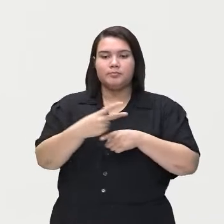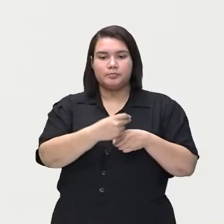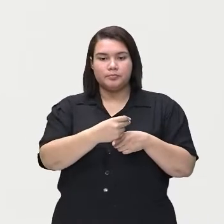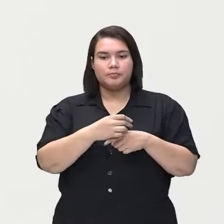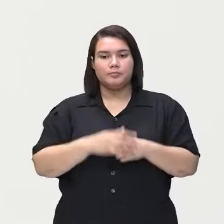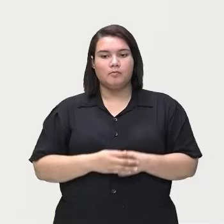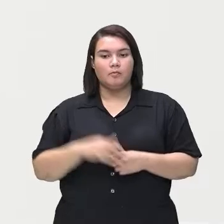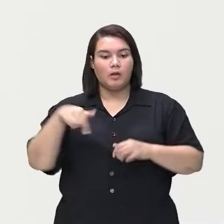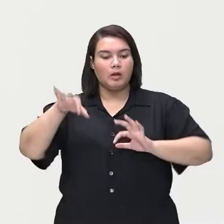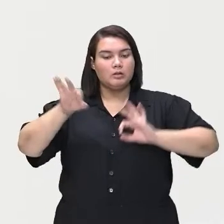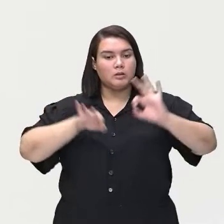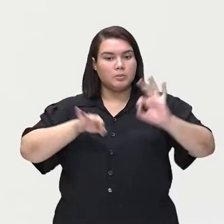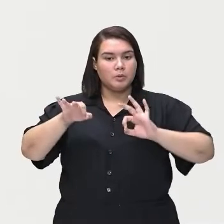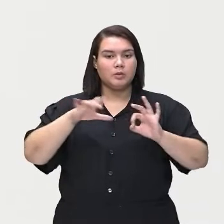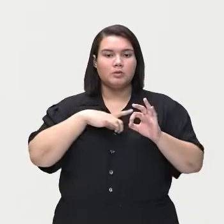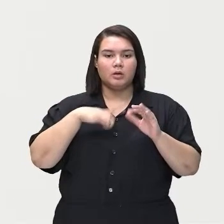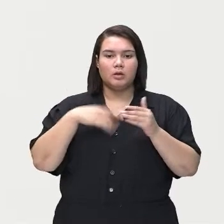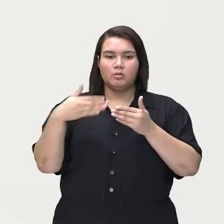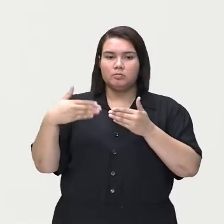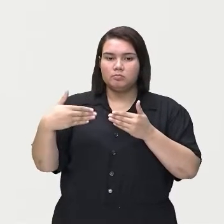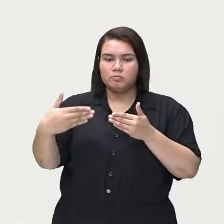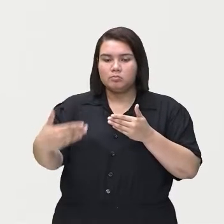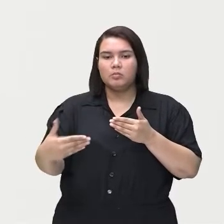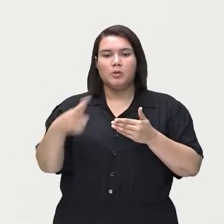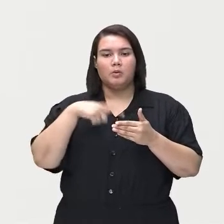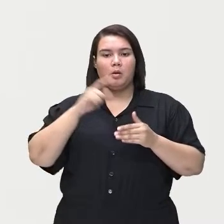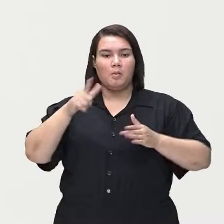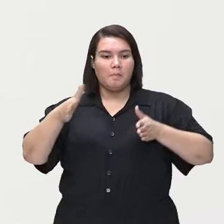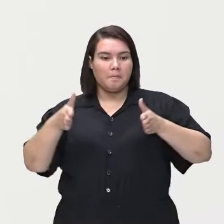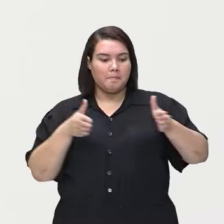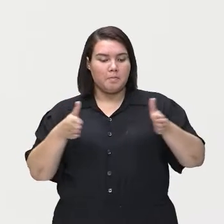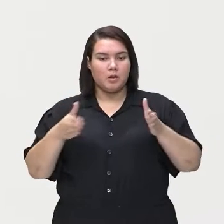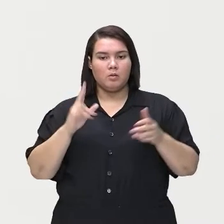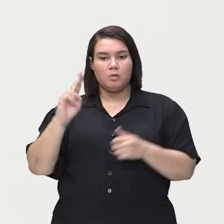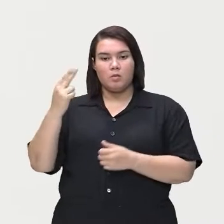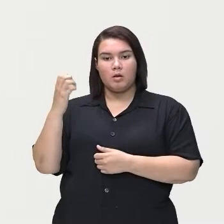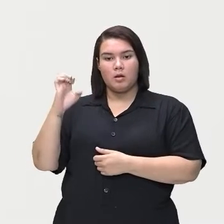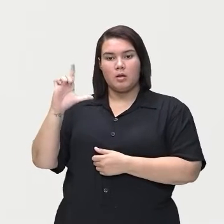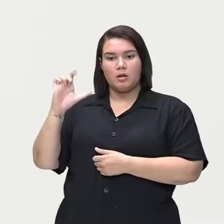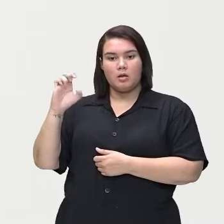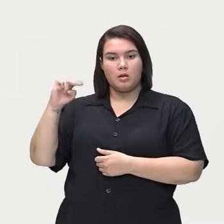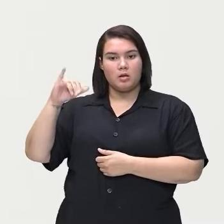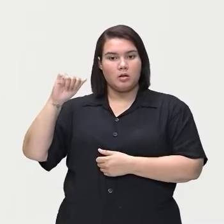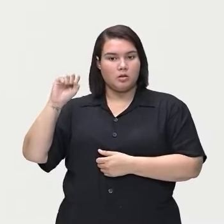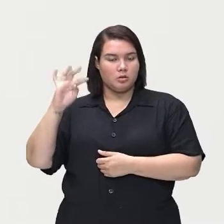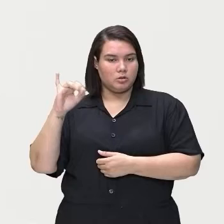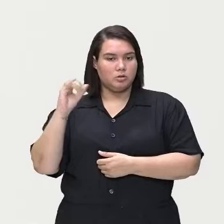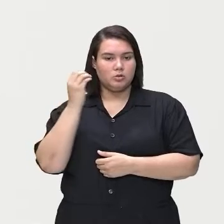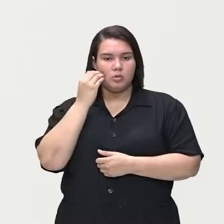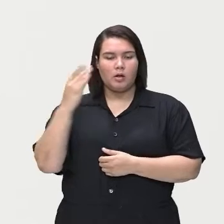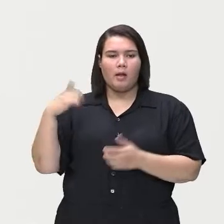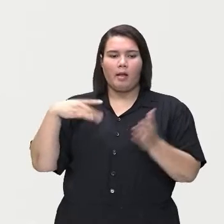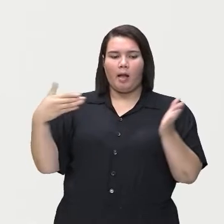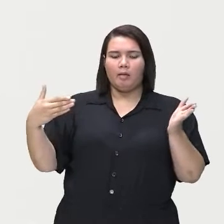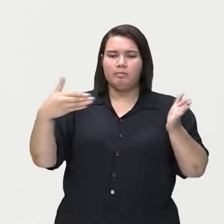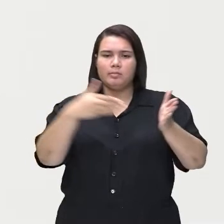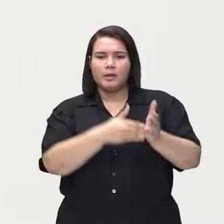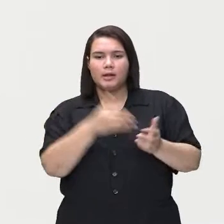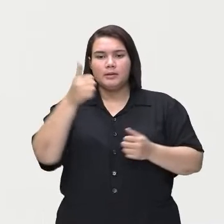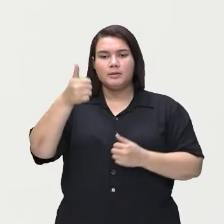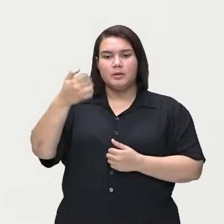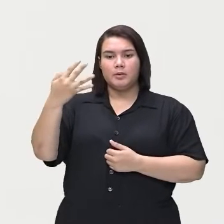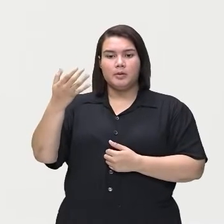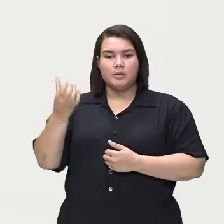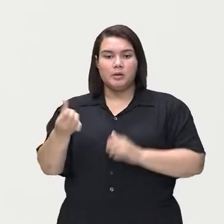seus sucessores continuaram chamando de período helenístico durou até 146